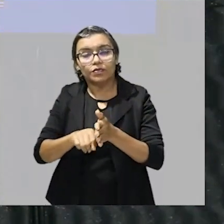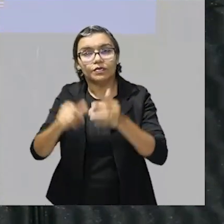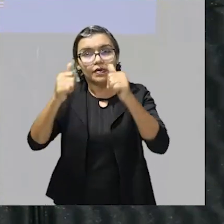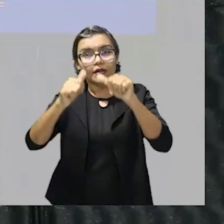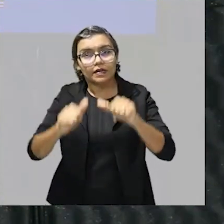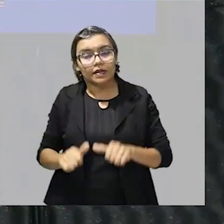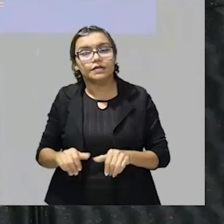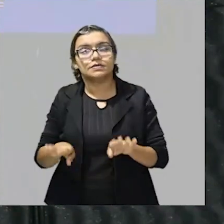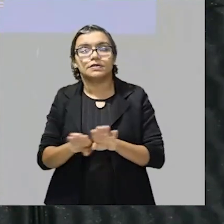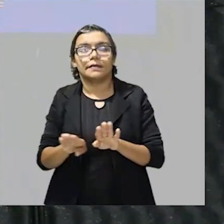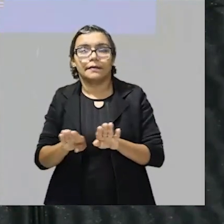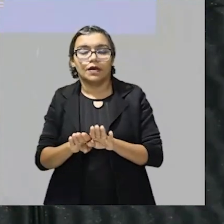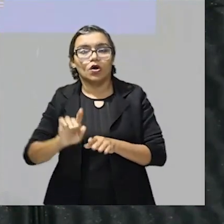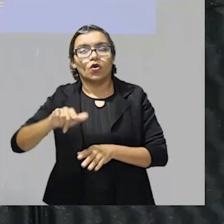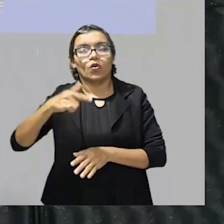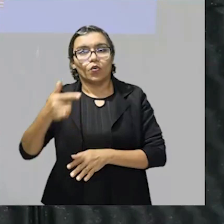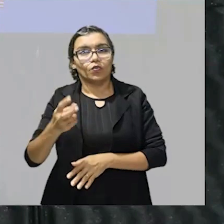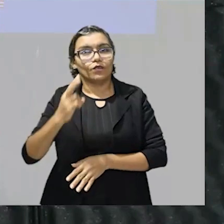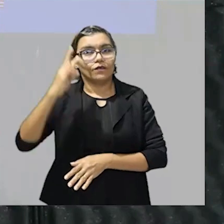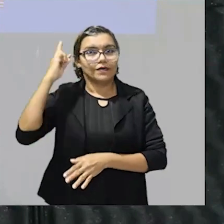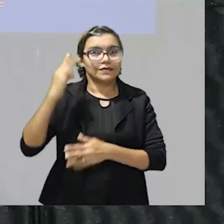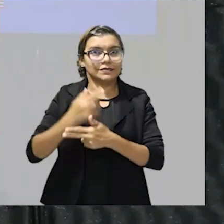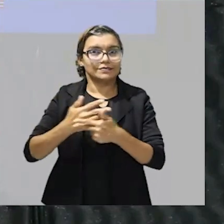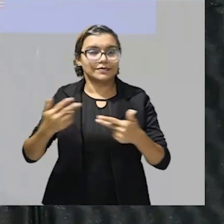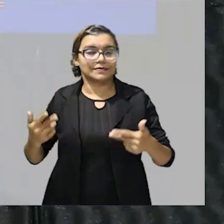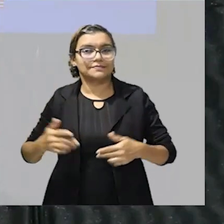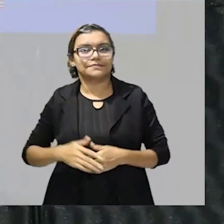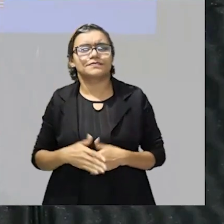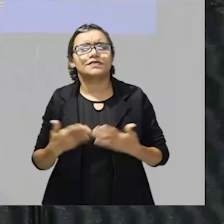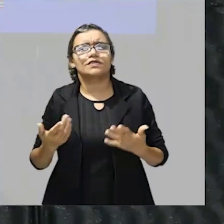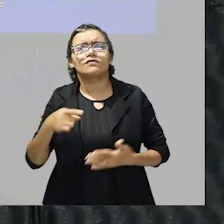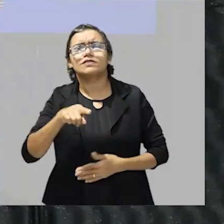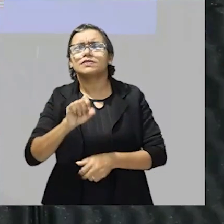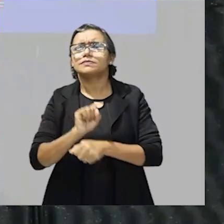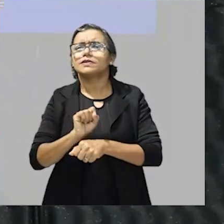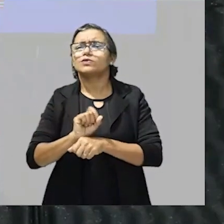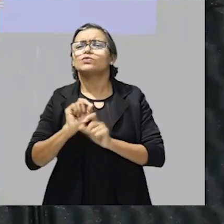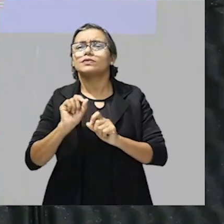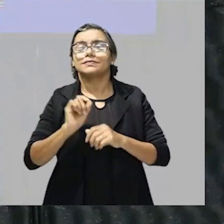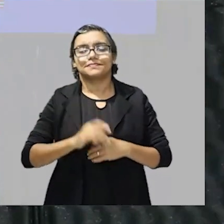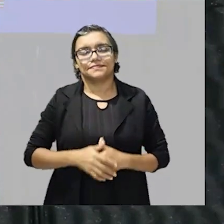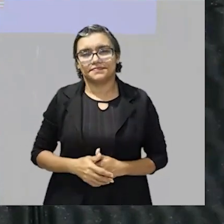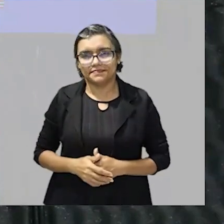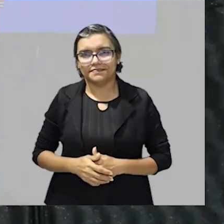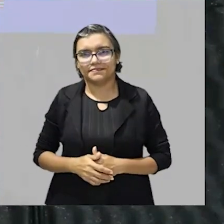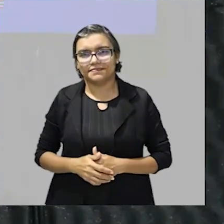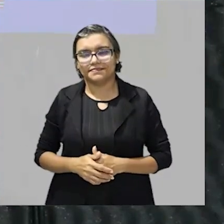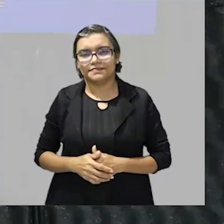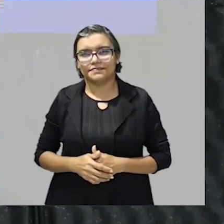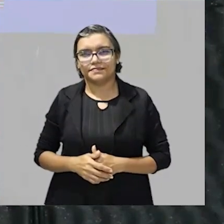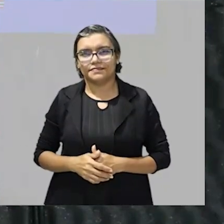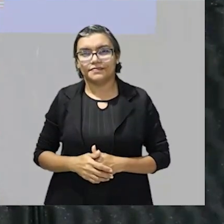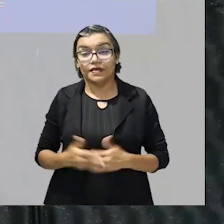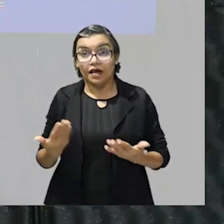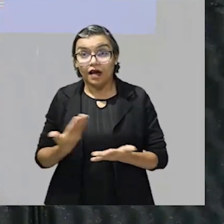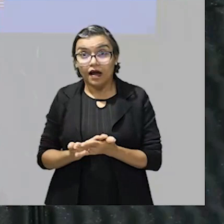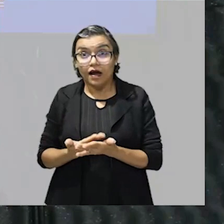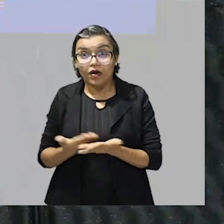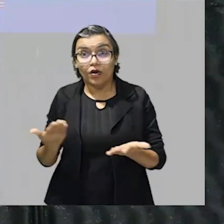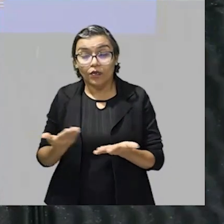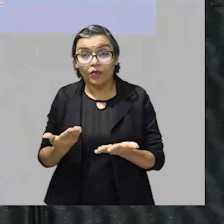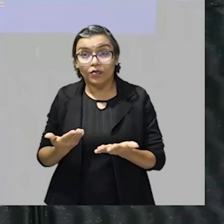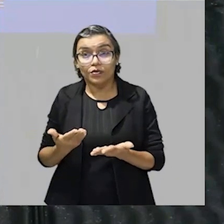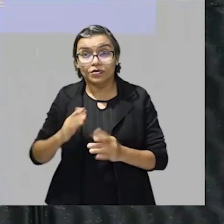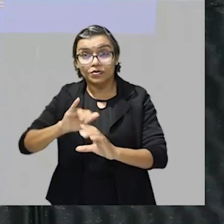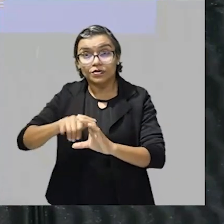servem também para outros vestibulares então o que que você está esperando Compartilhe o nosso